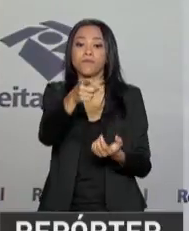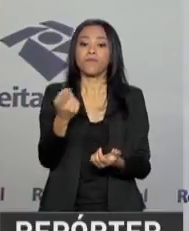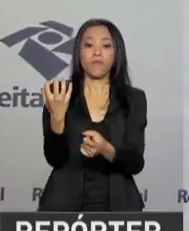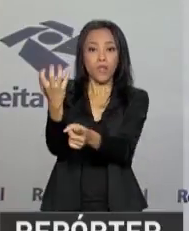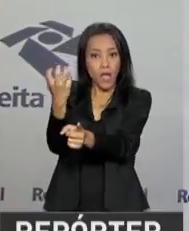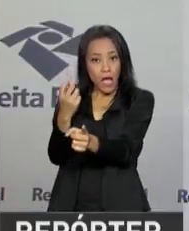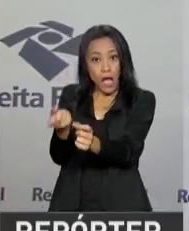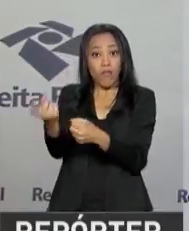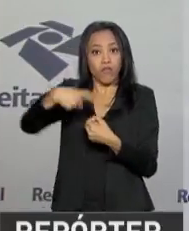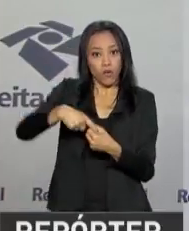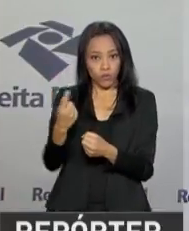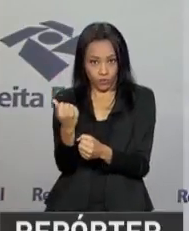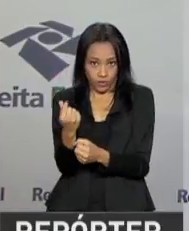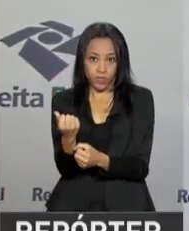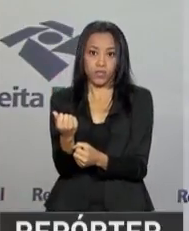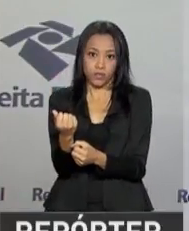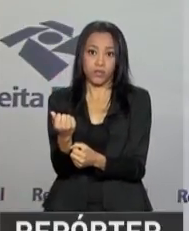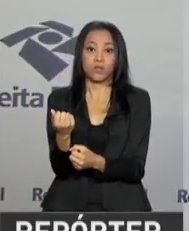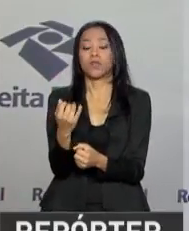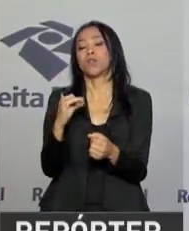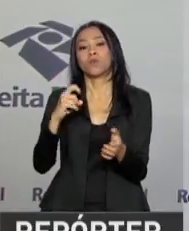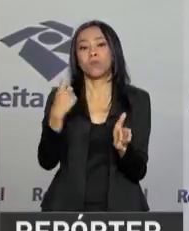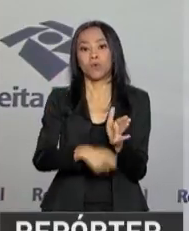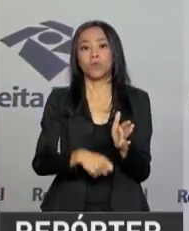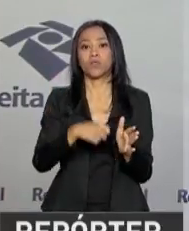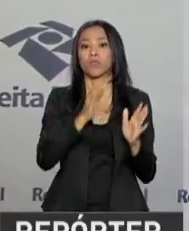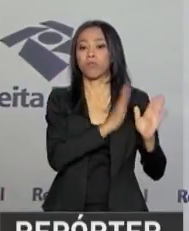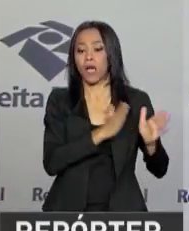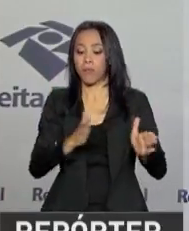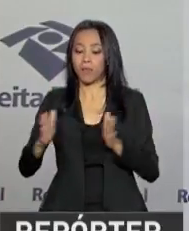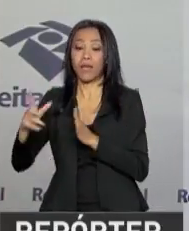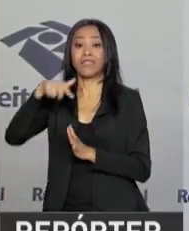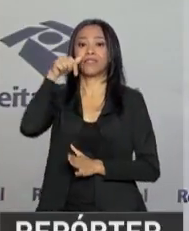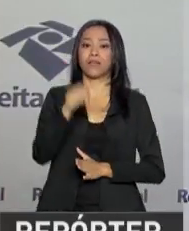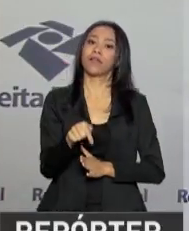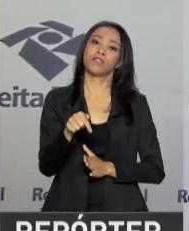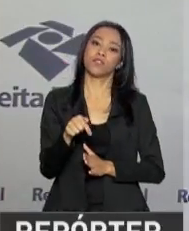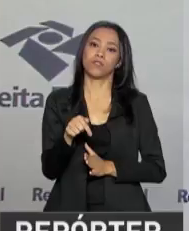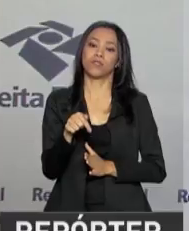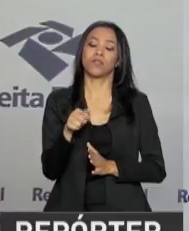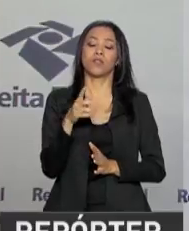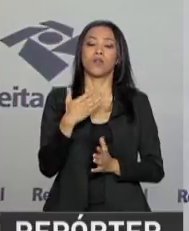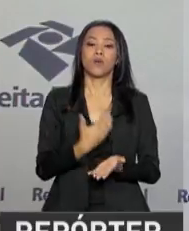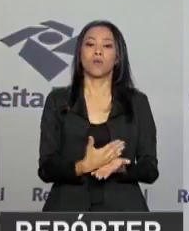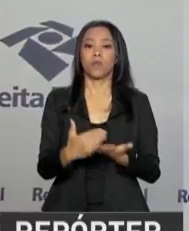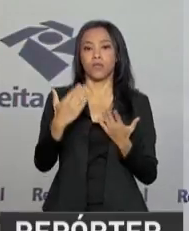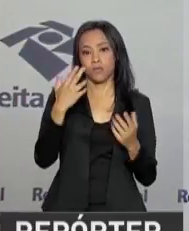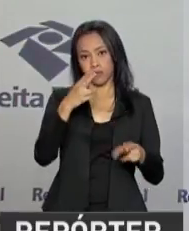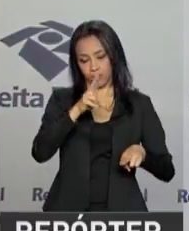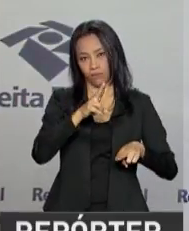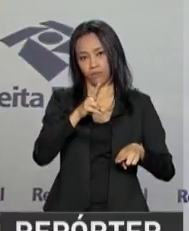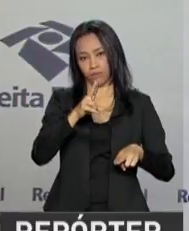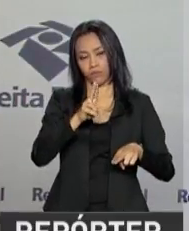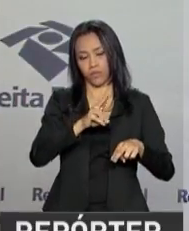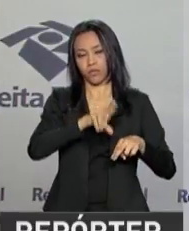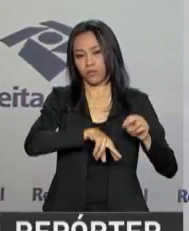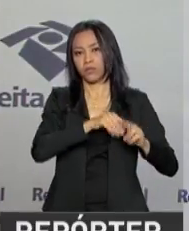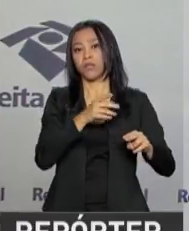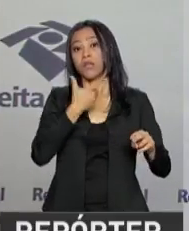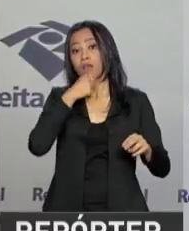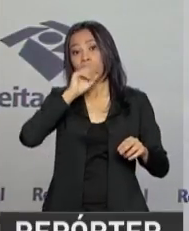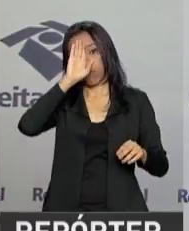em sete lotes começando o primeiro em 15 de junho hehehe tradicionalmente têm